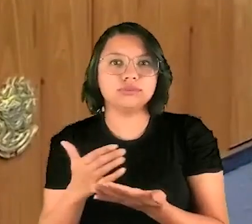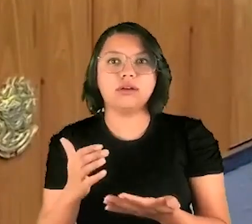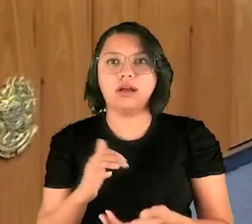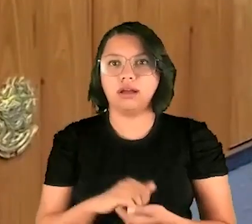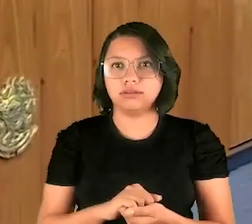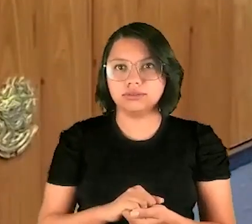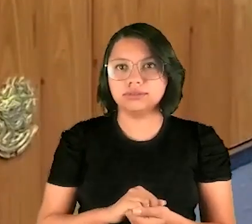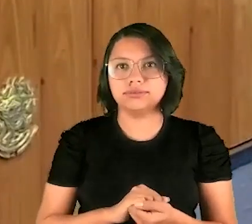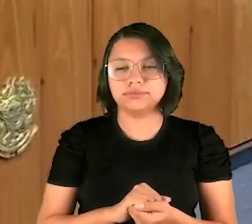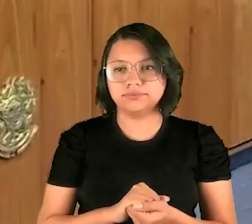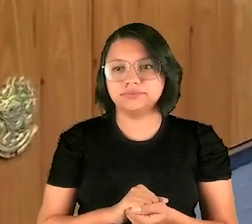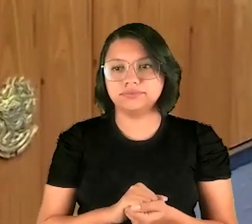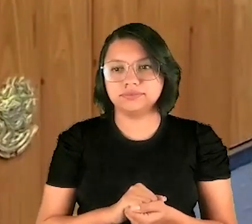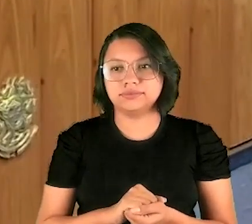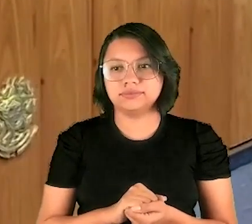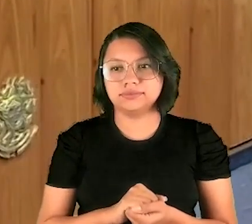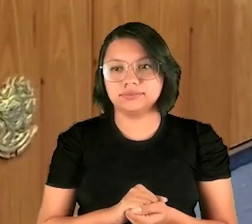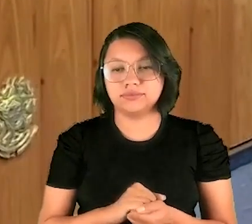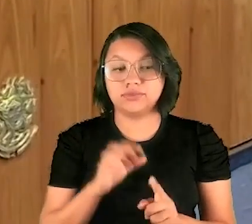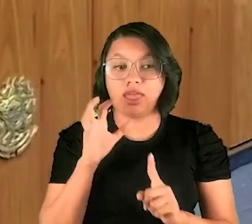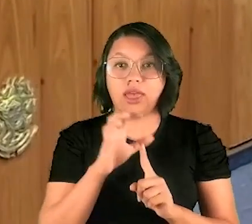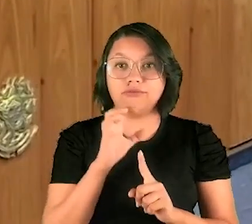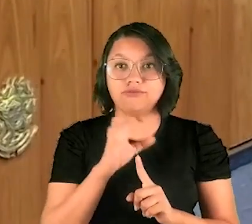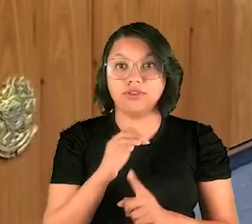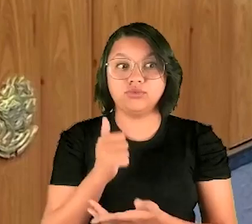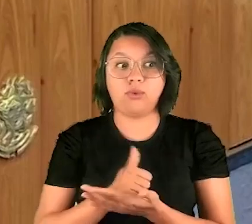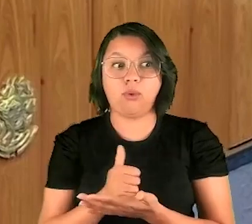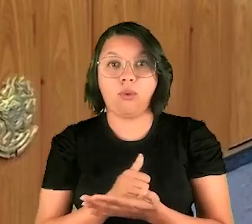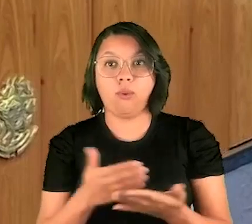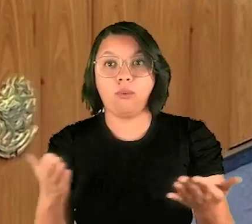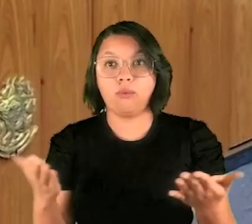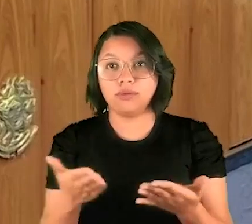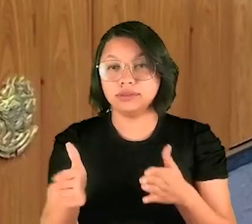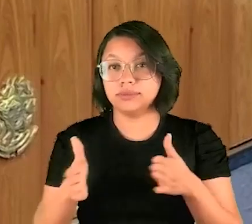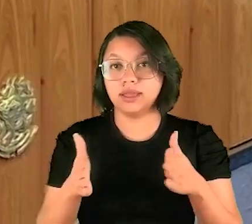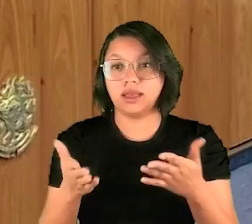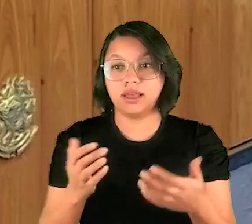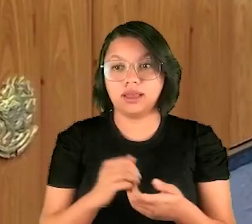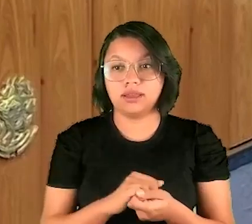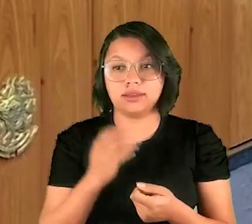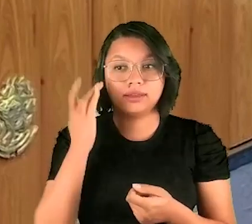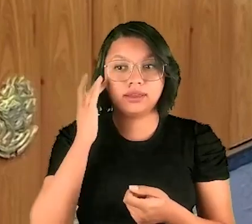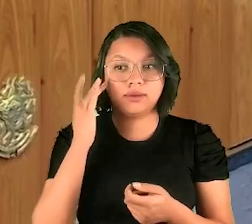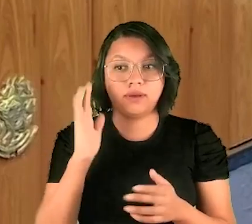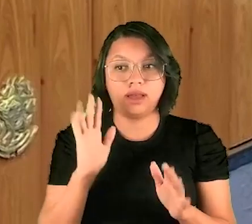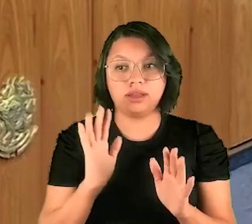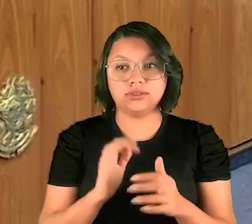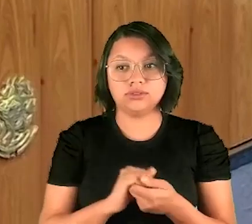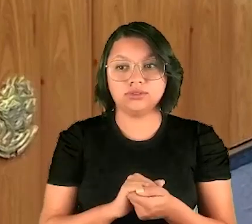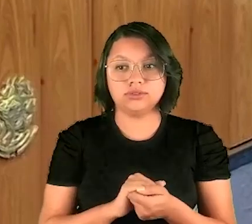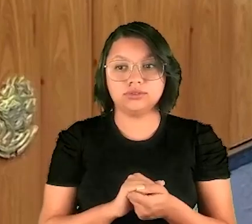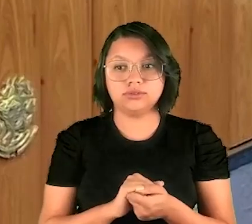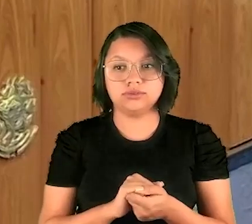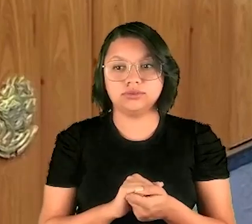Né? Tem um efeito moderador nesse tempo, porque eu acho que